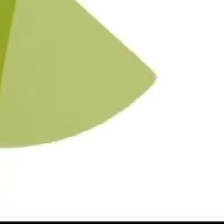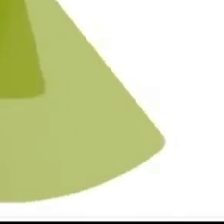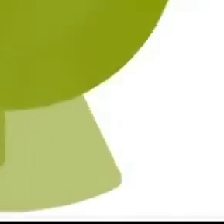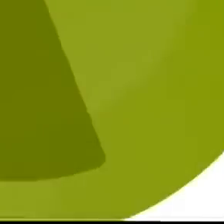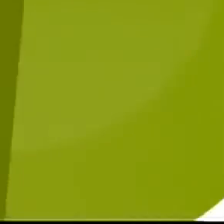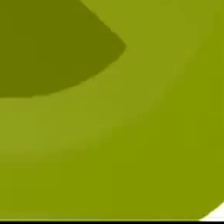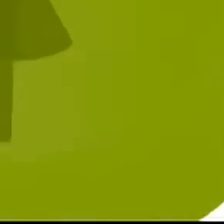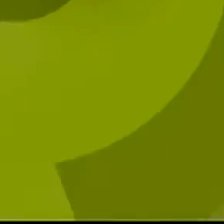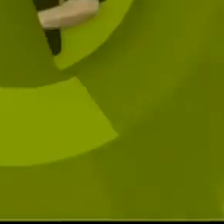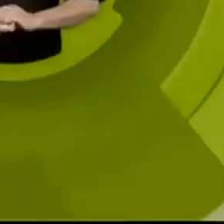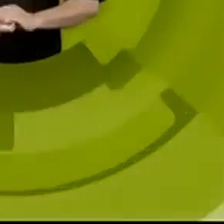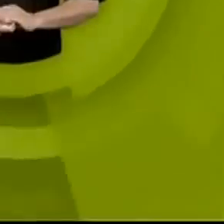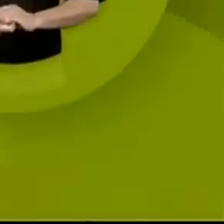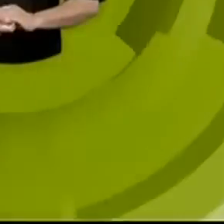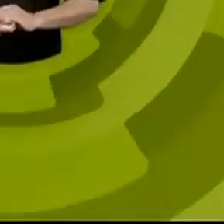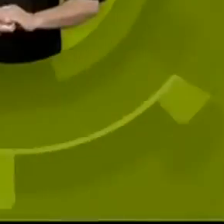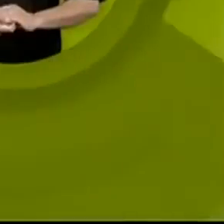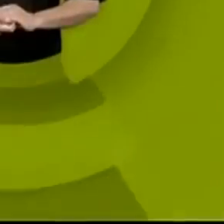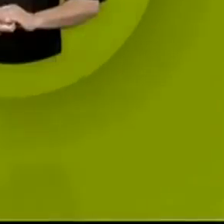e